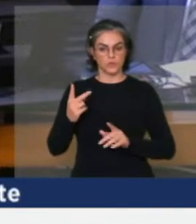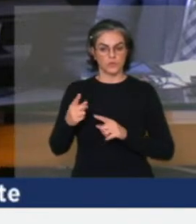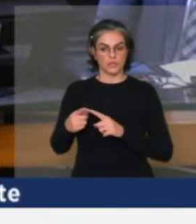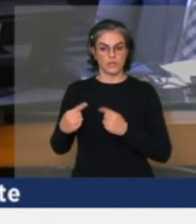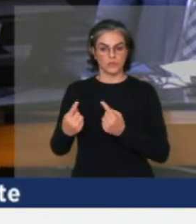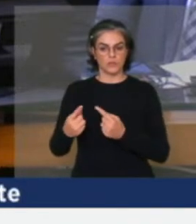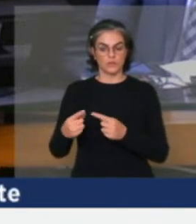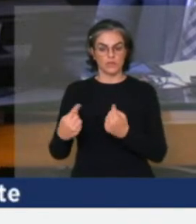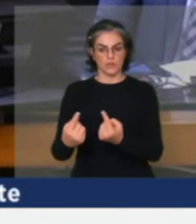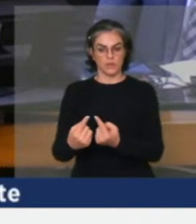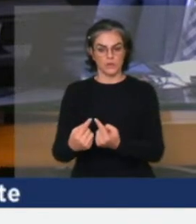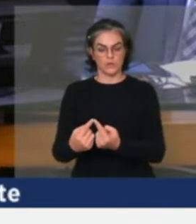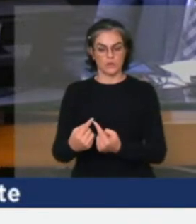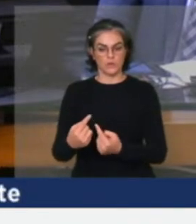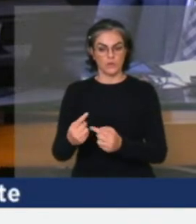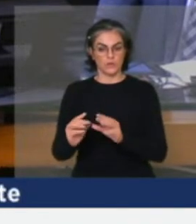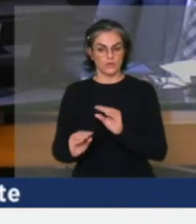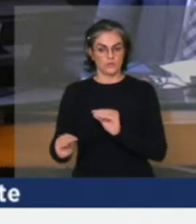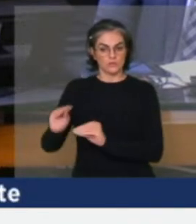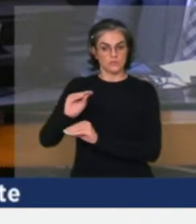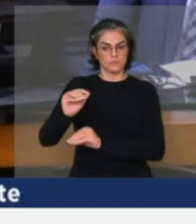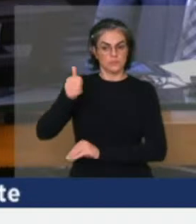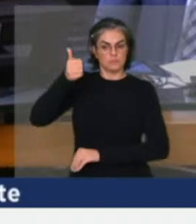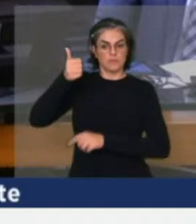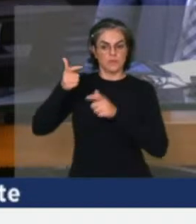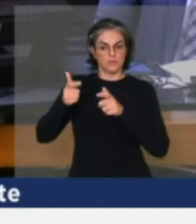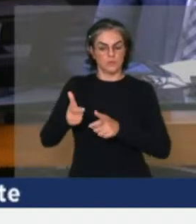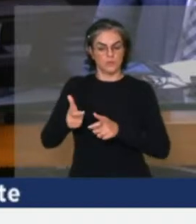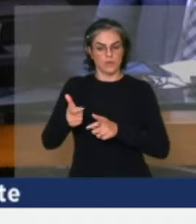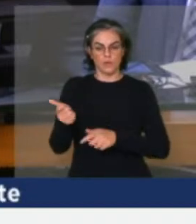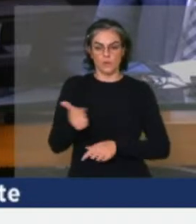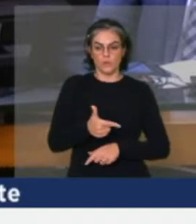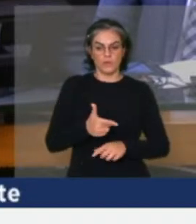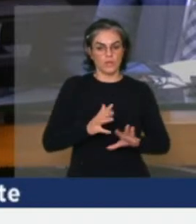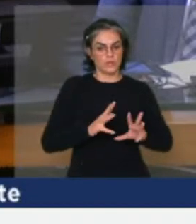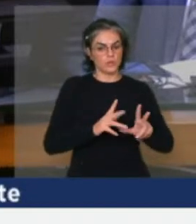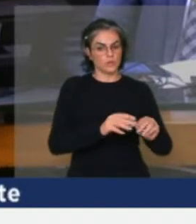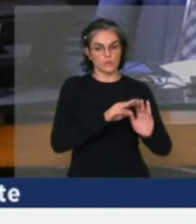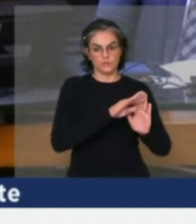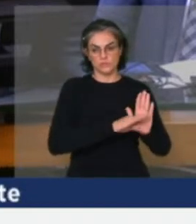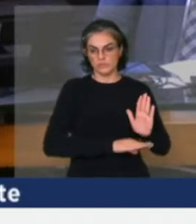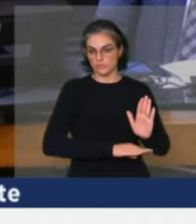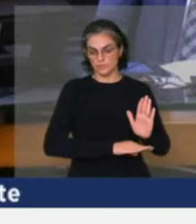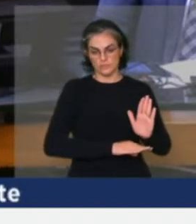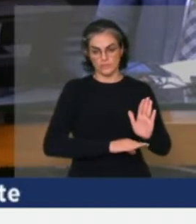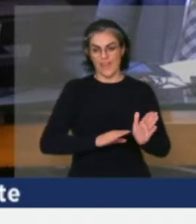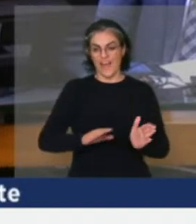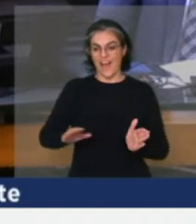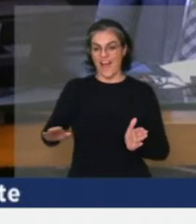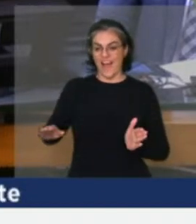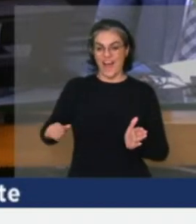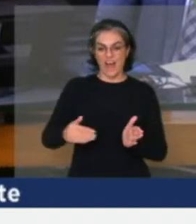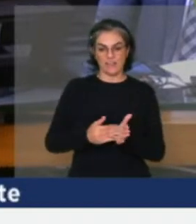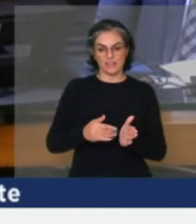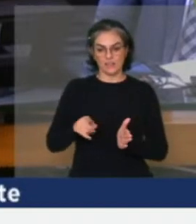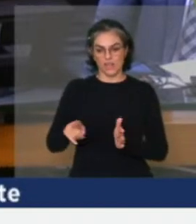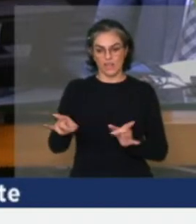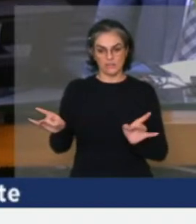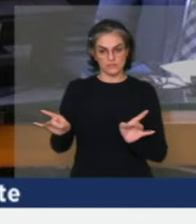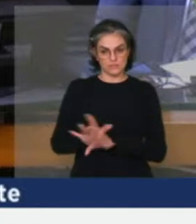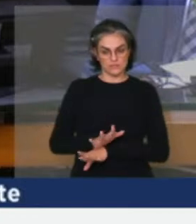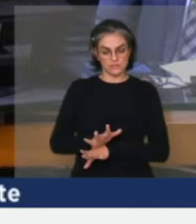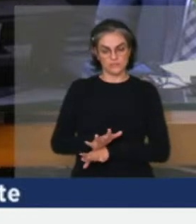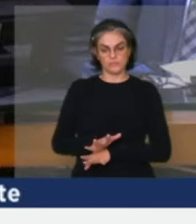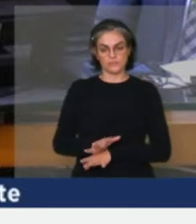com preferência sobre os demais itens da ordem do dia de todas as sessões deliberativas, até que se ultime a sua apreciação,